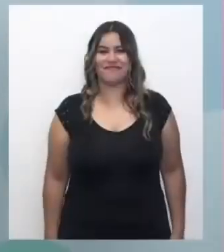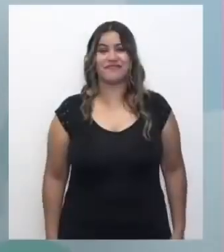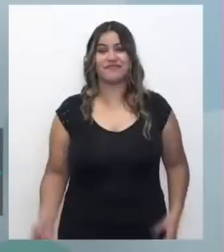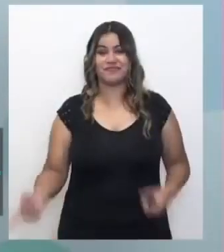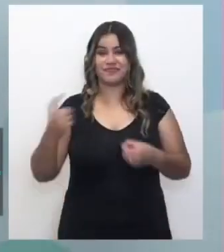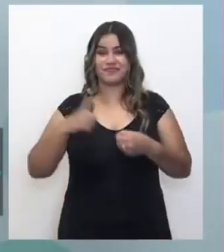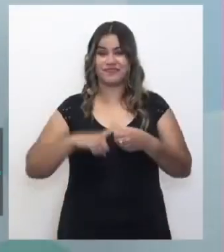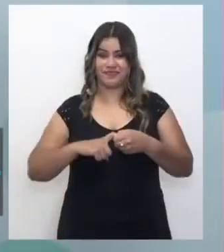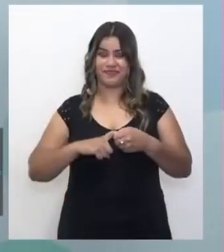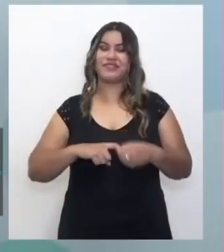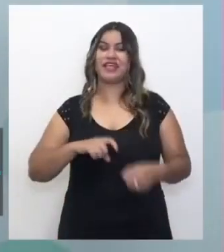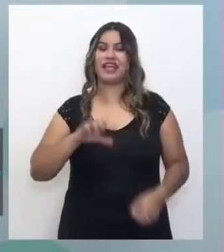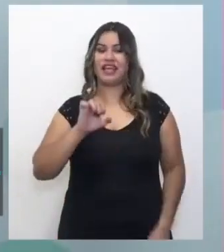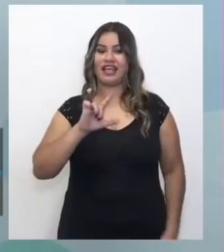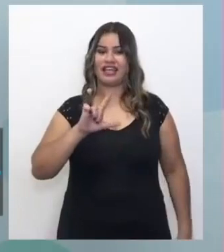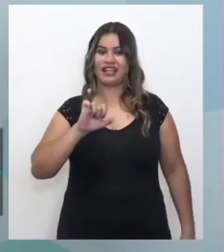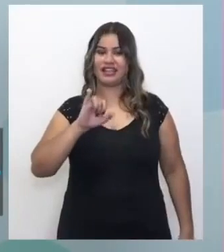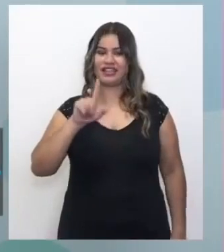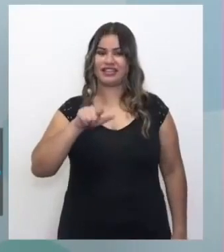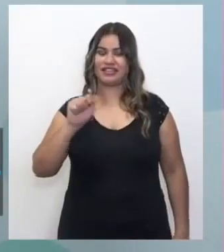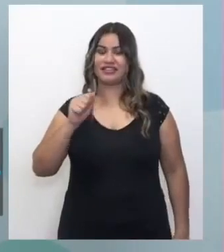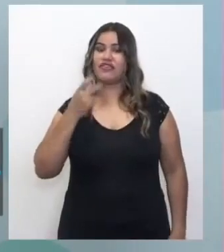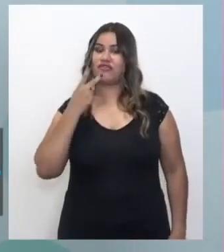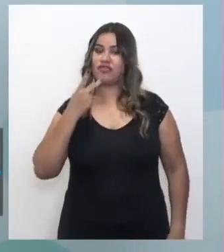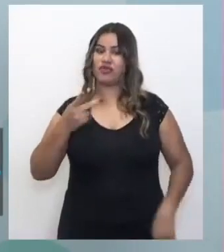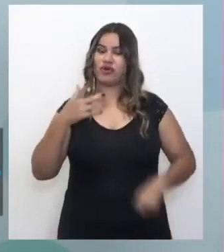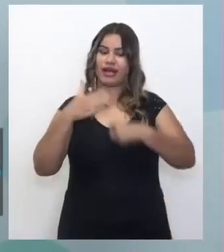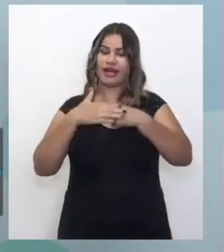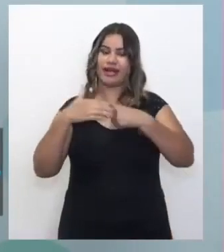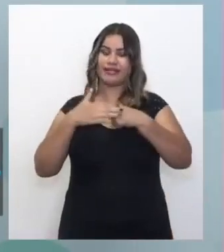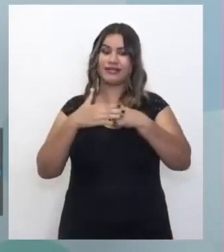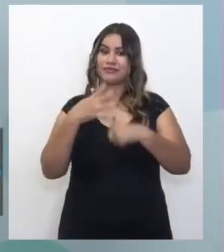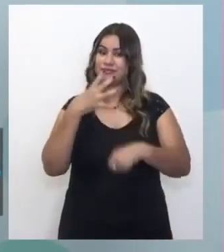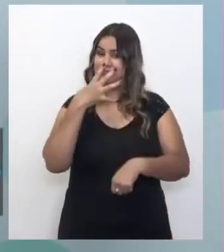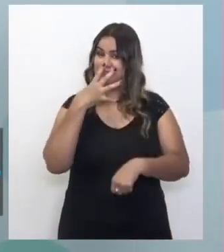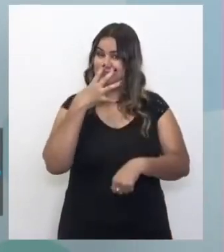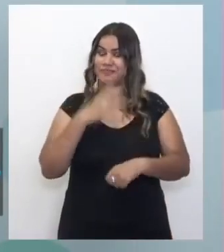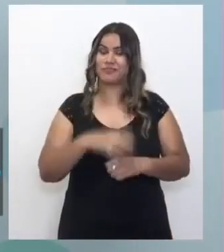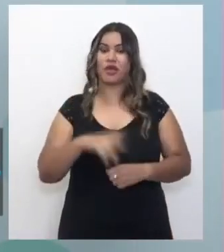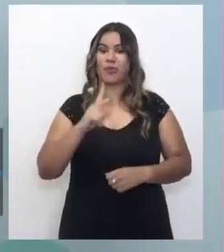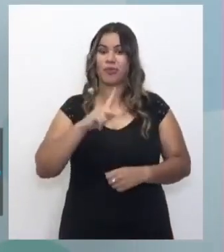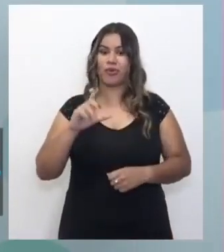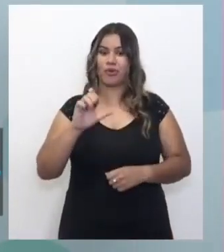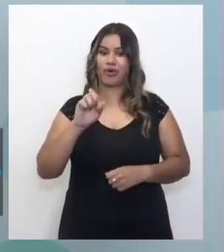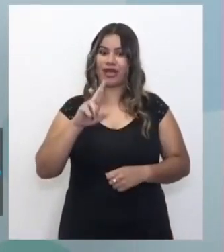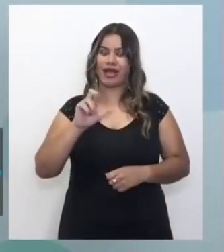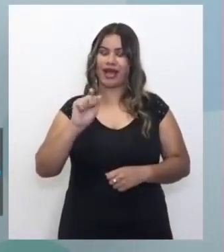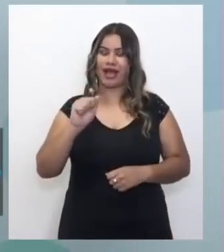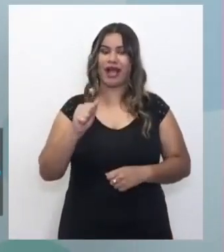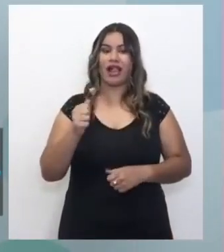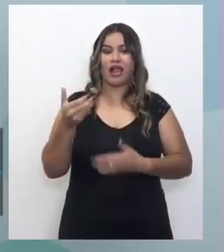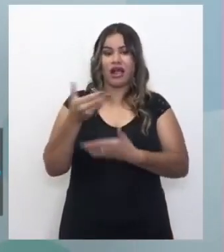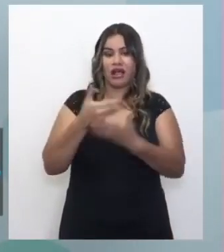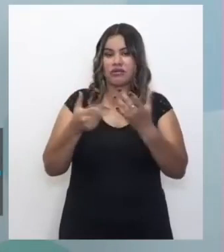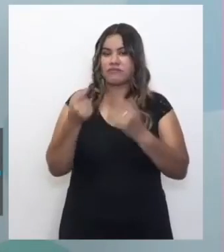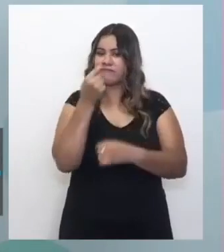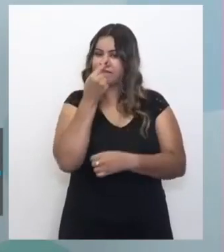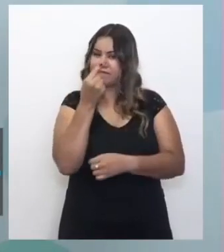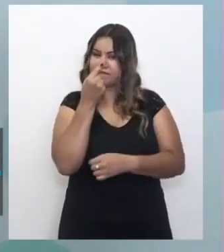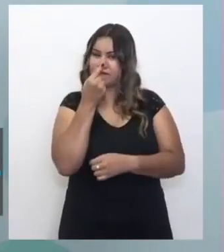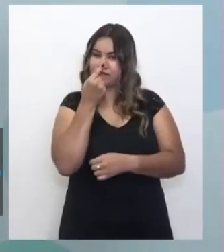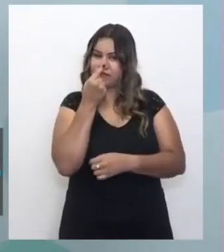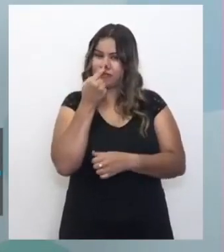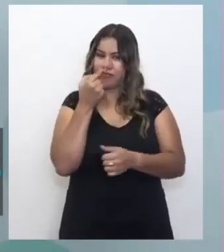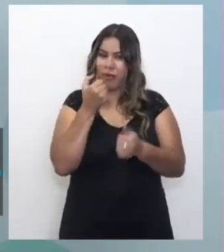Voltando, a Elisa colocou carinho, admiração. Pro Carla, relação de afinidade, relação próxima.